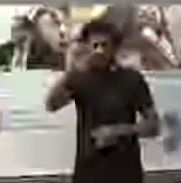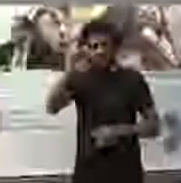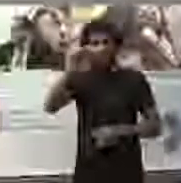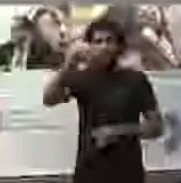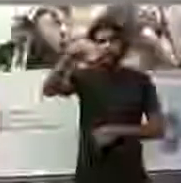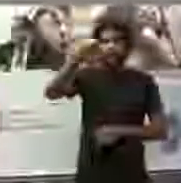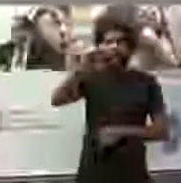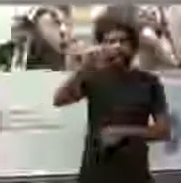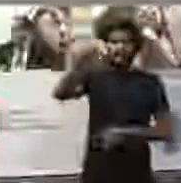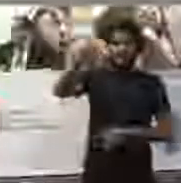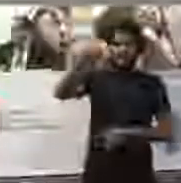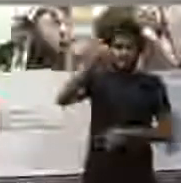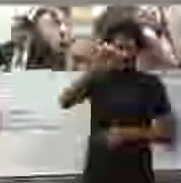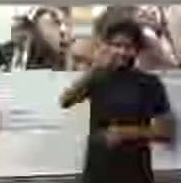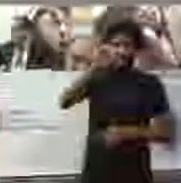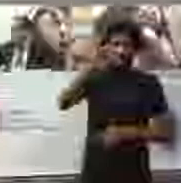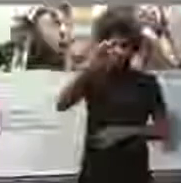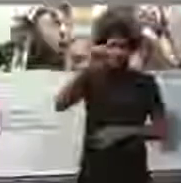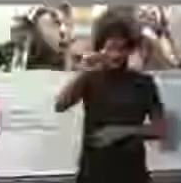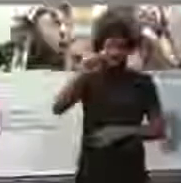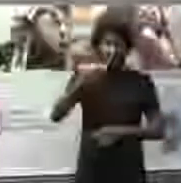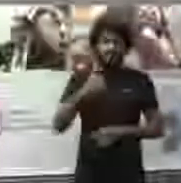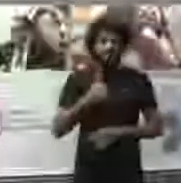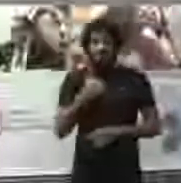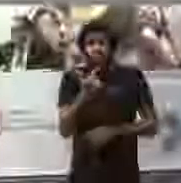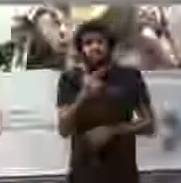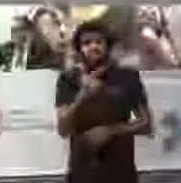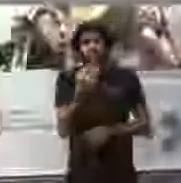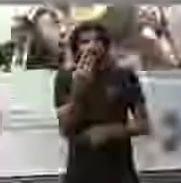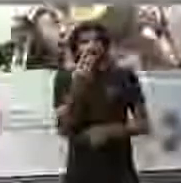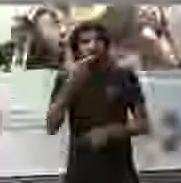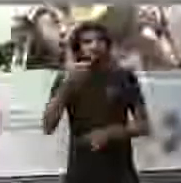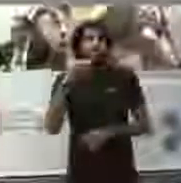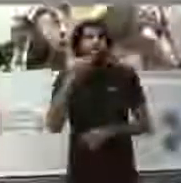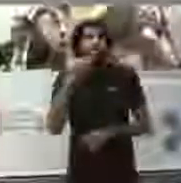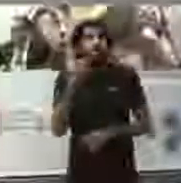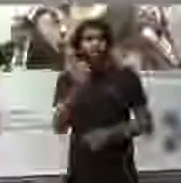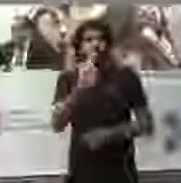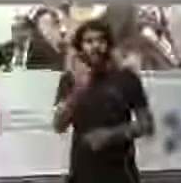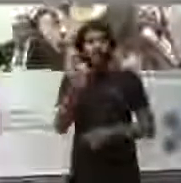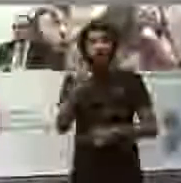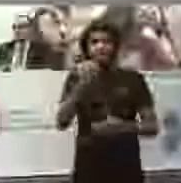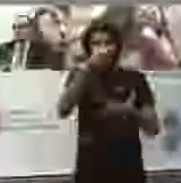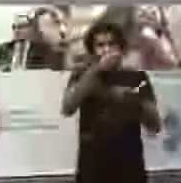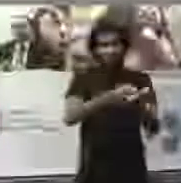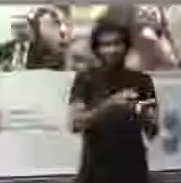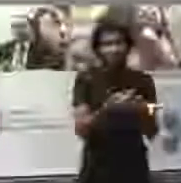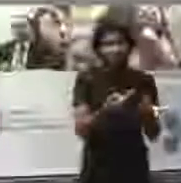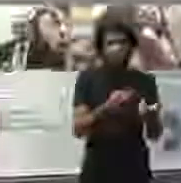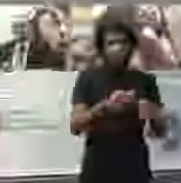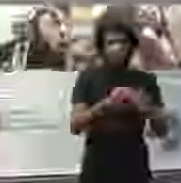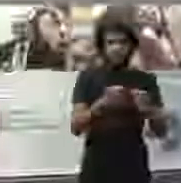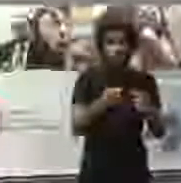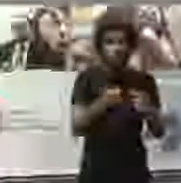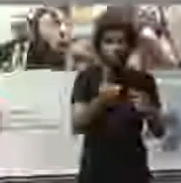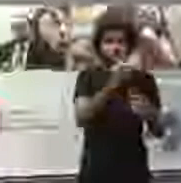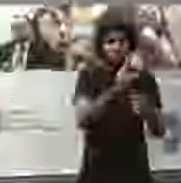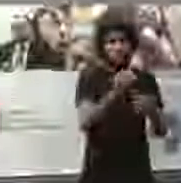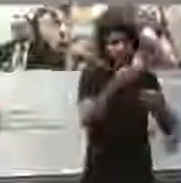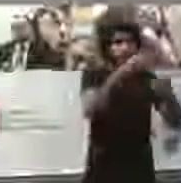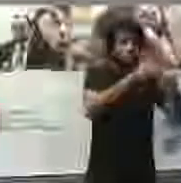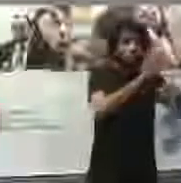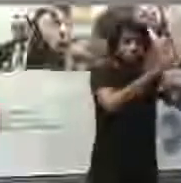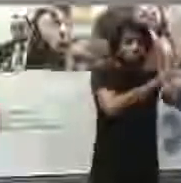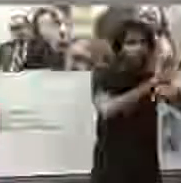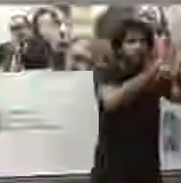como pessoa física eu não teria três milhões de reais para comprar um aparelho de ressonância mas era para o estado fazer